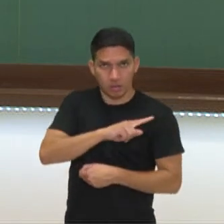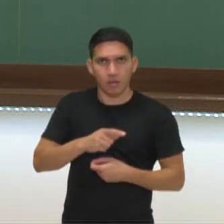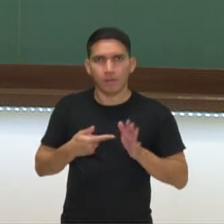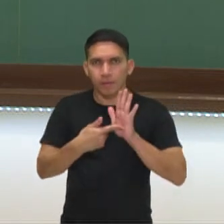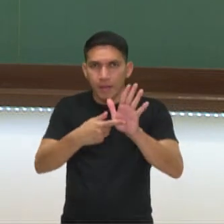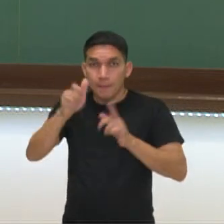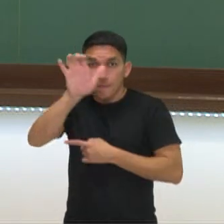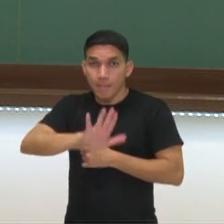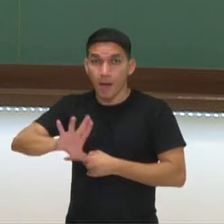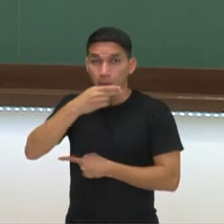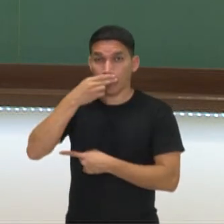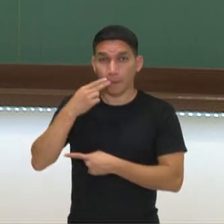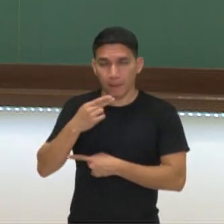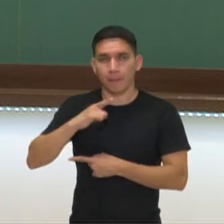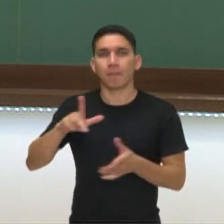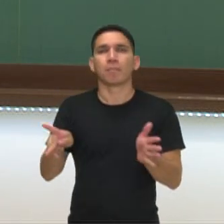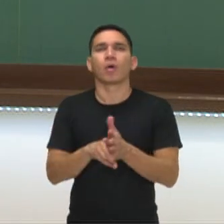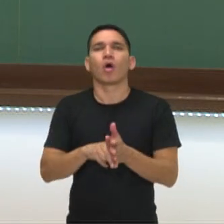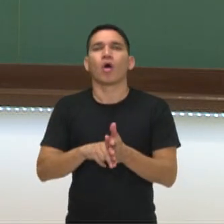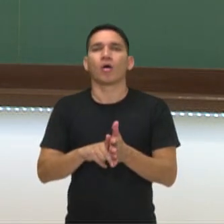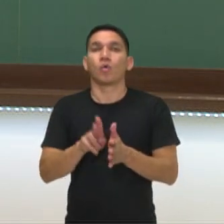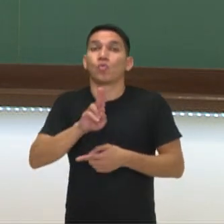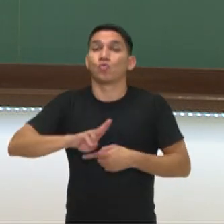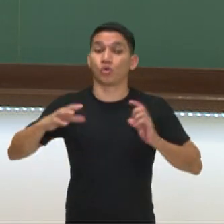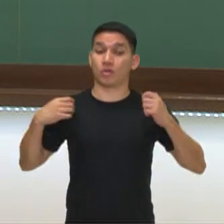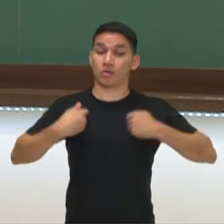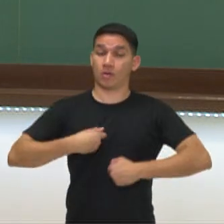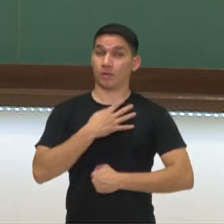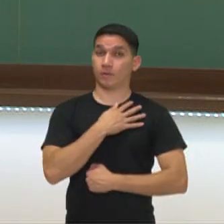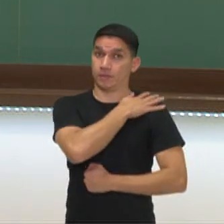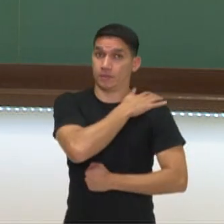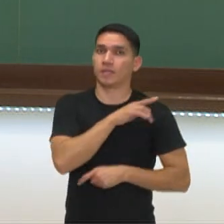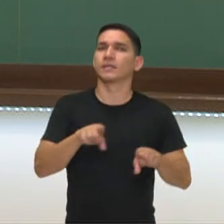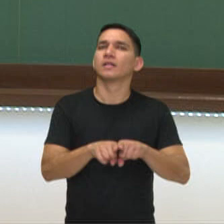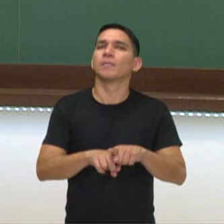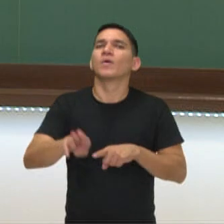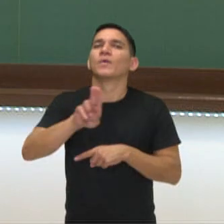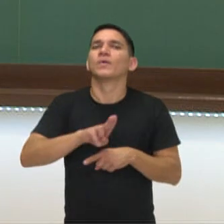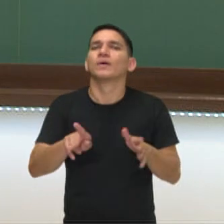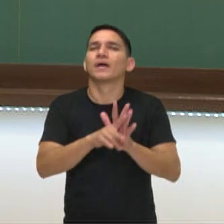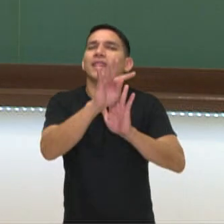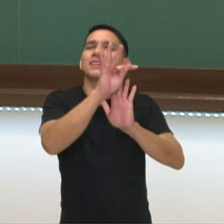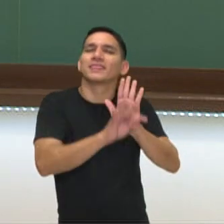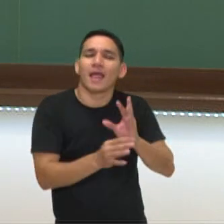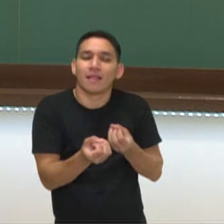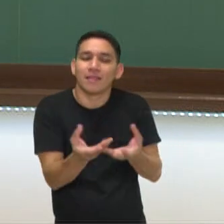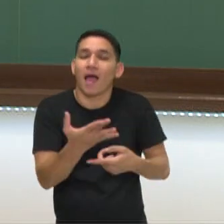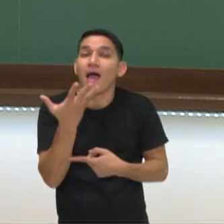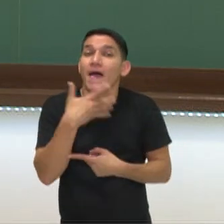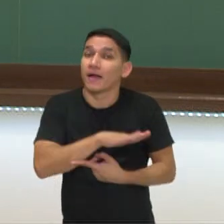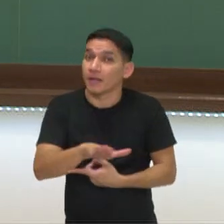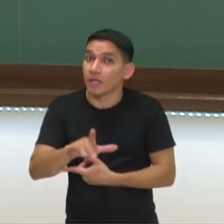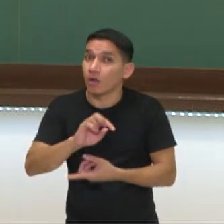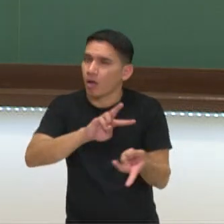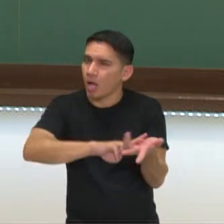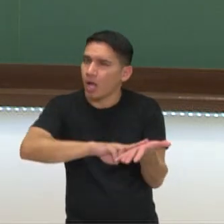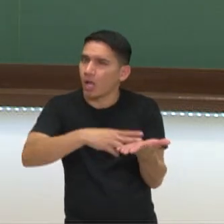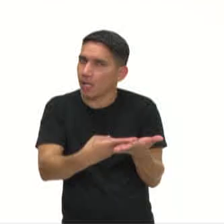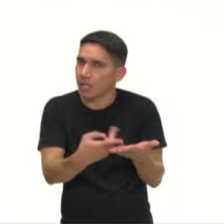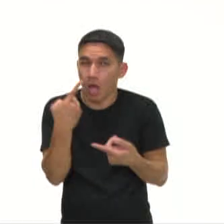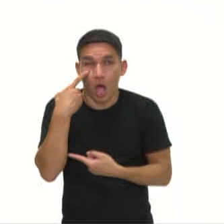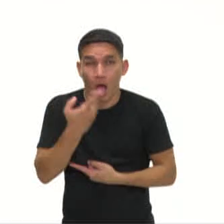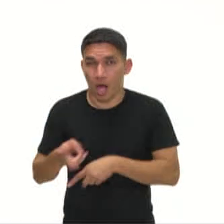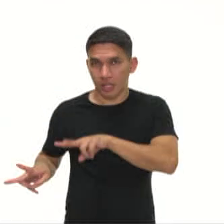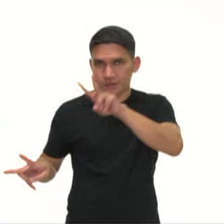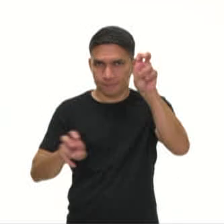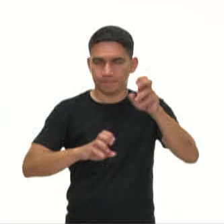do Mussolini em elementos militares e um texto para as crianças. Esse texto eu traduzi para você, acompanhe